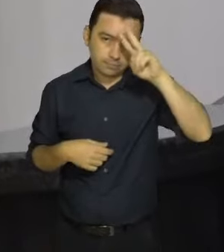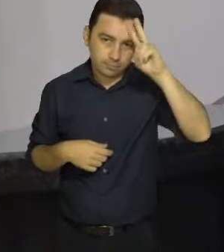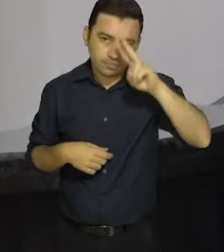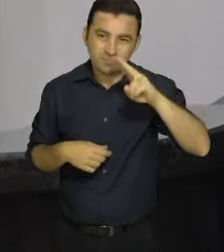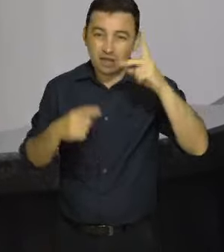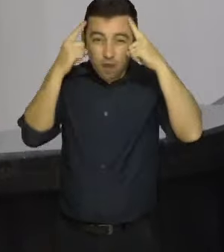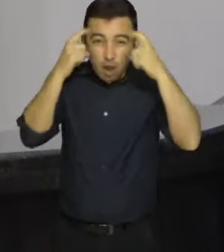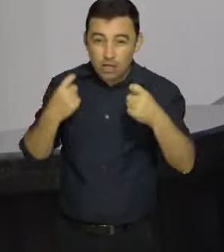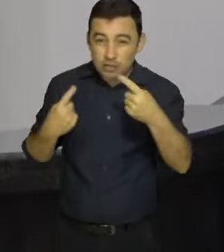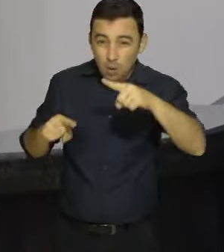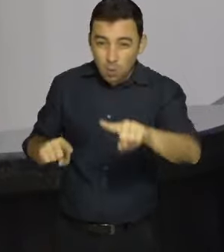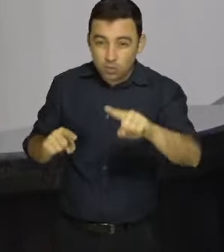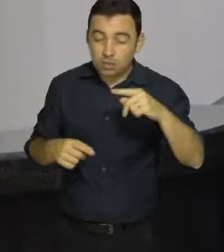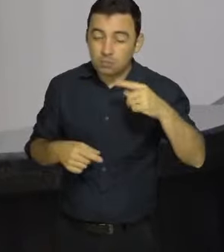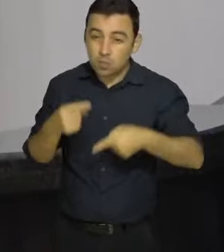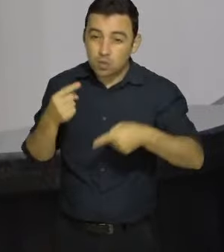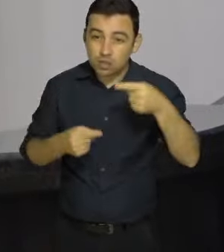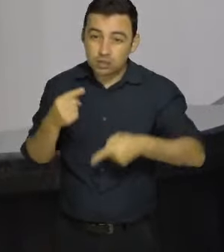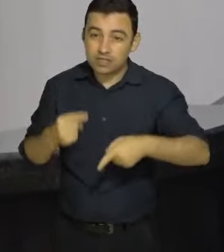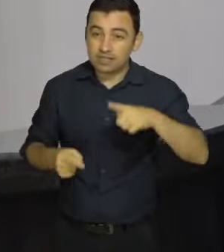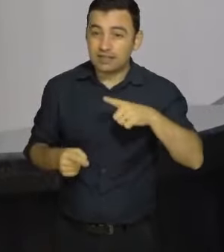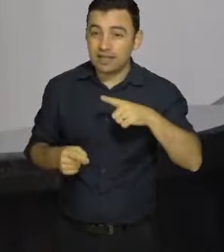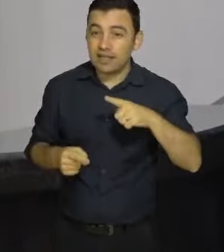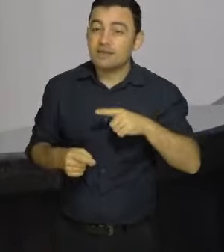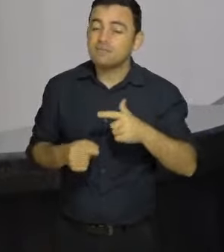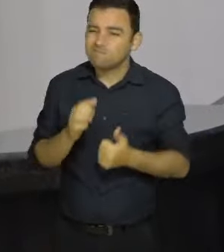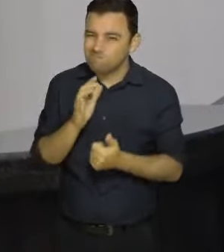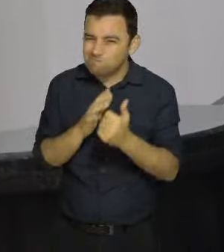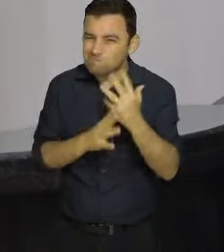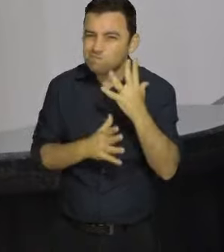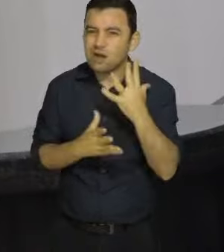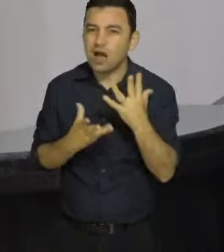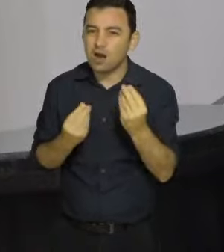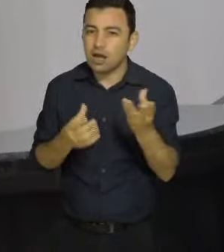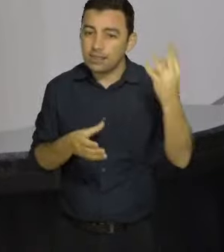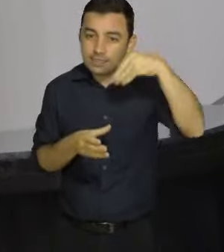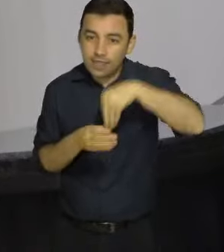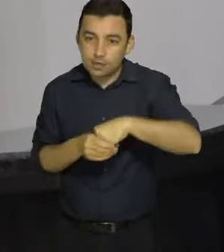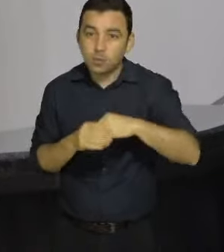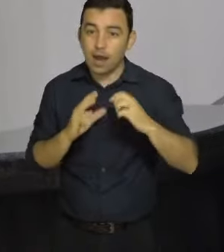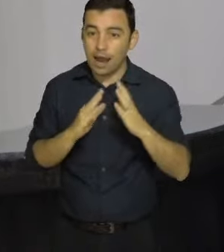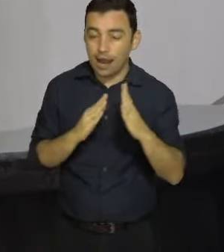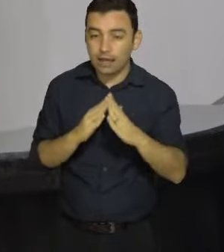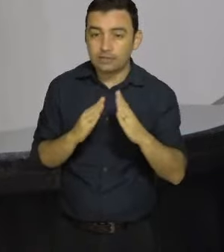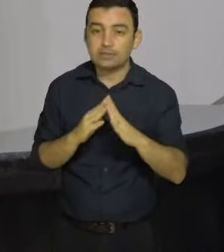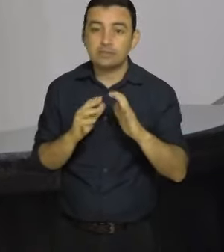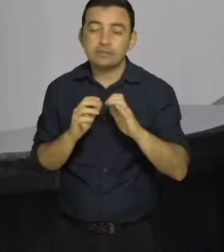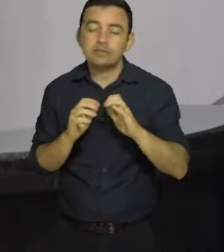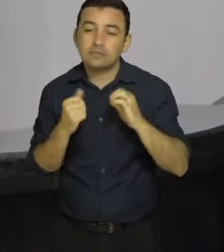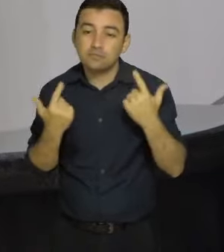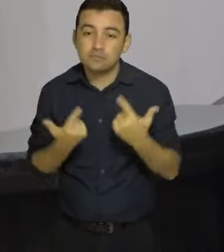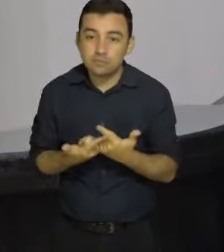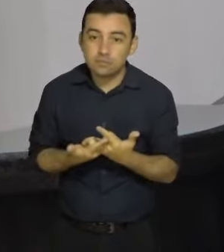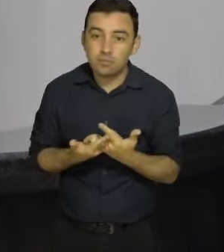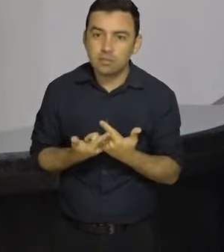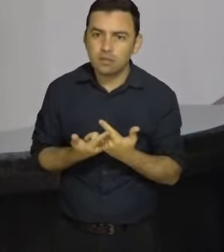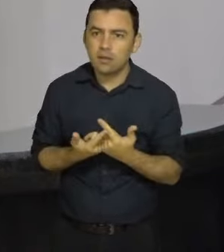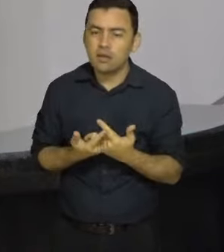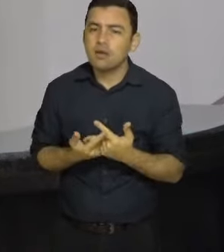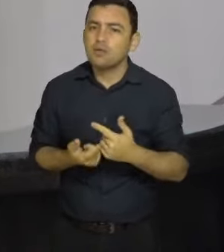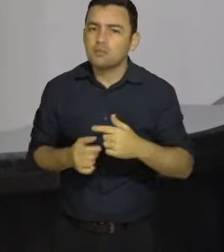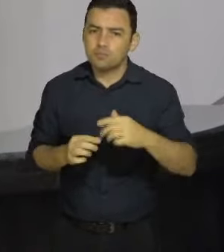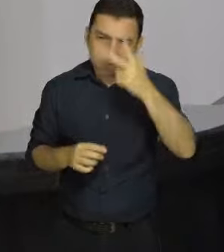violências políticas têm partido muitas e muitas vezes de dentro das casas legislativas, por agentes públicos que,